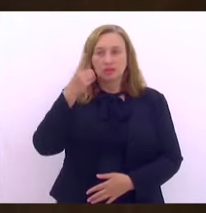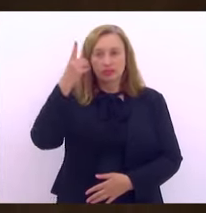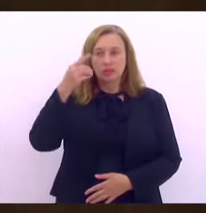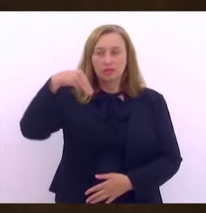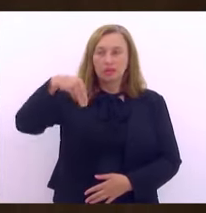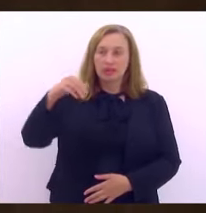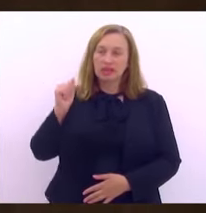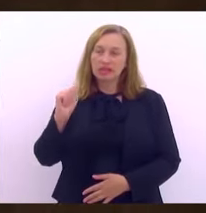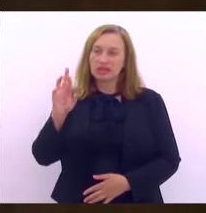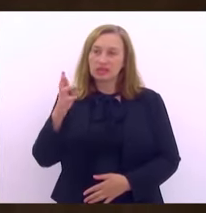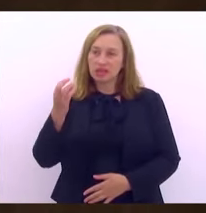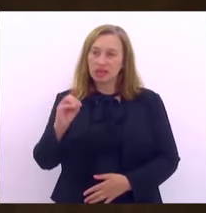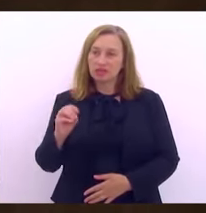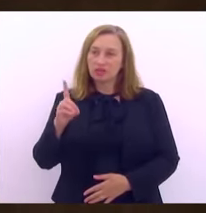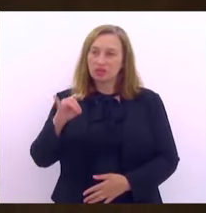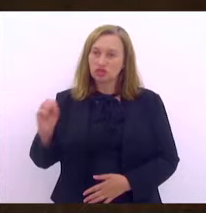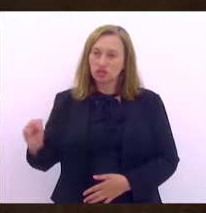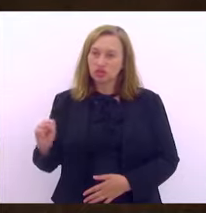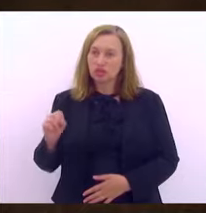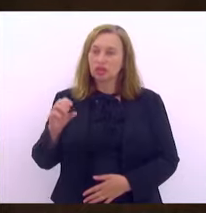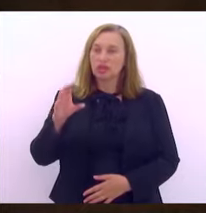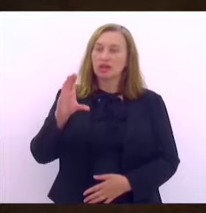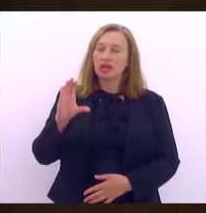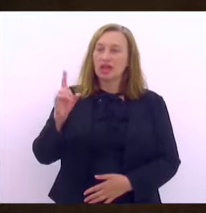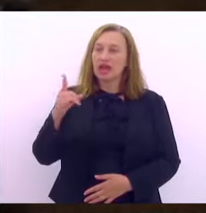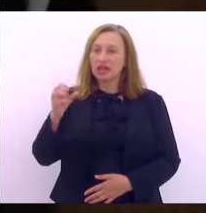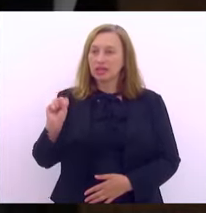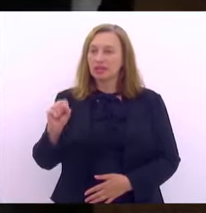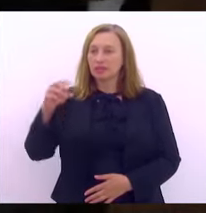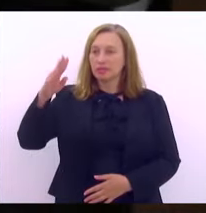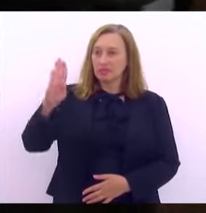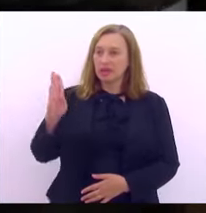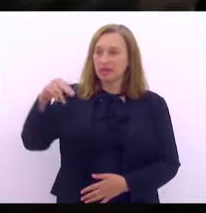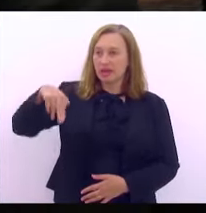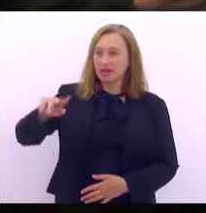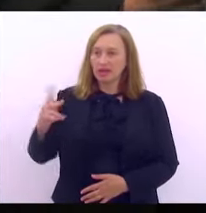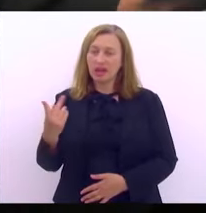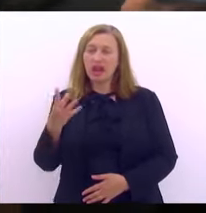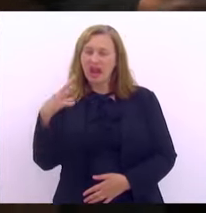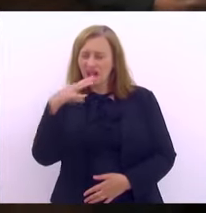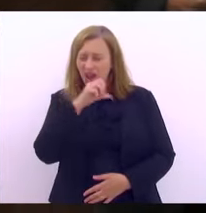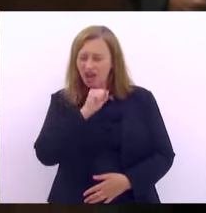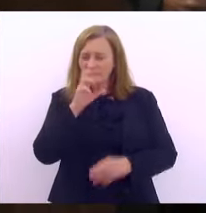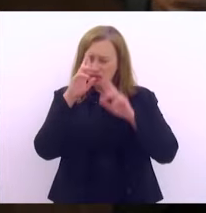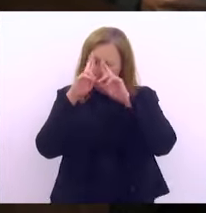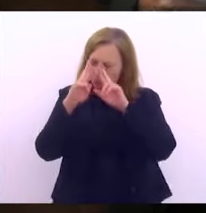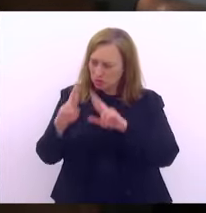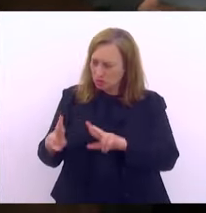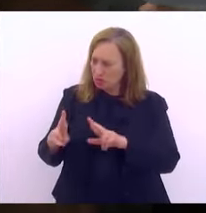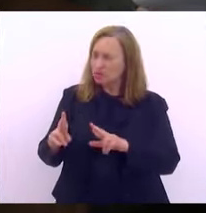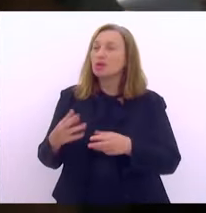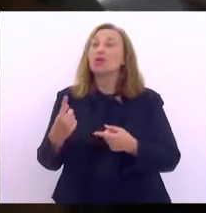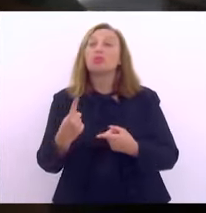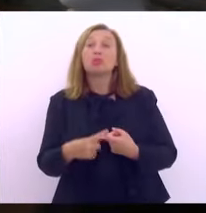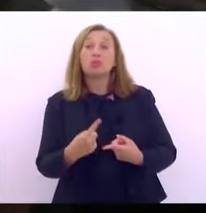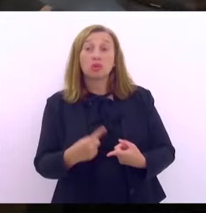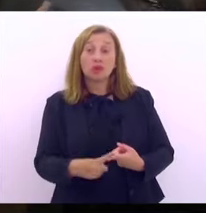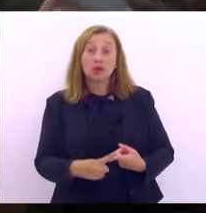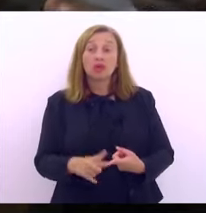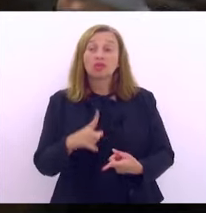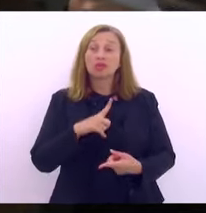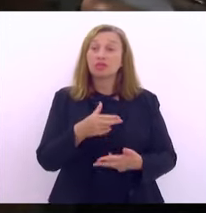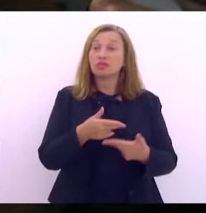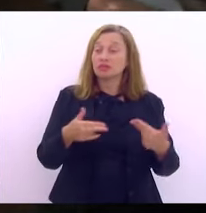xará, Carlinhos do BNH, mas muito rapidamente, muito respeitosamente, até porque temos